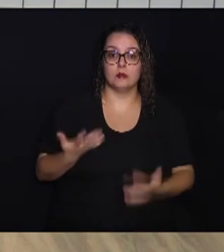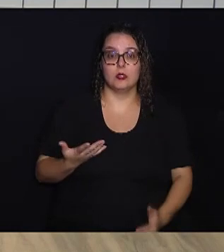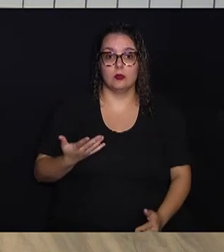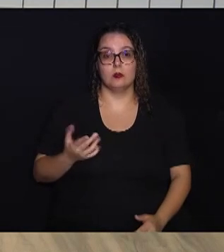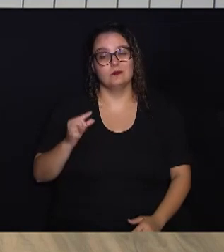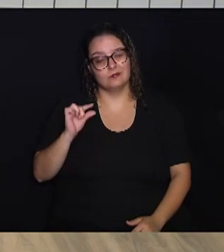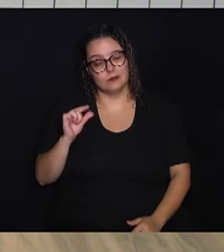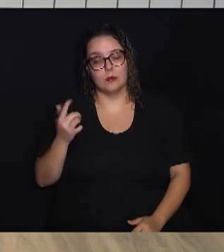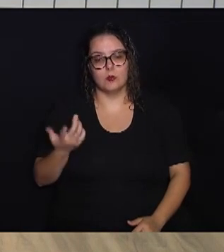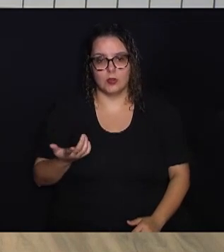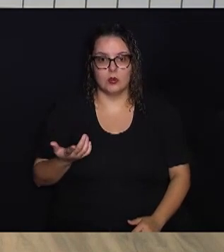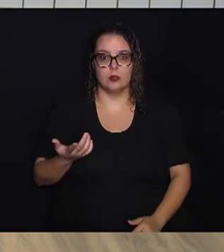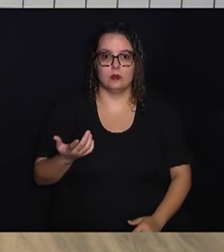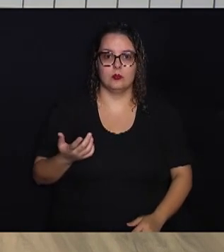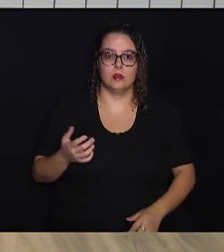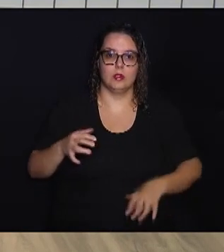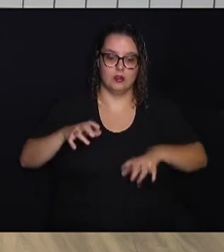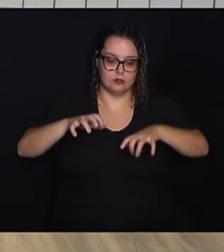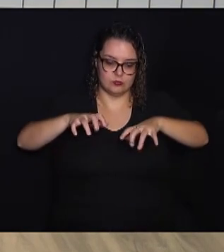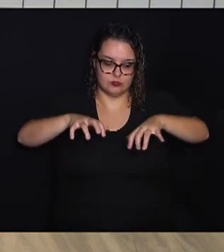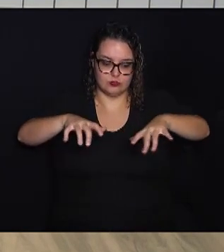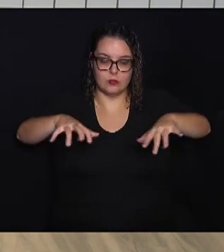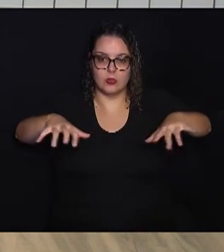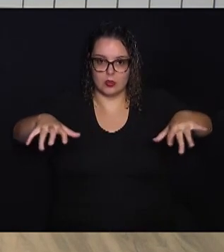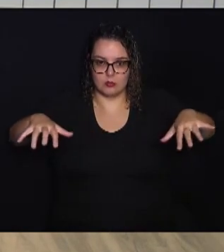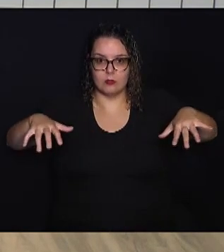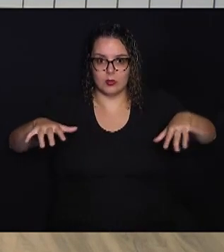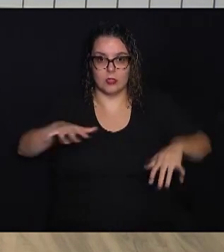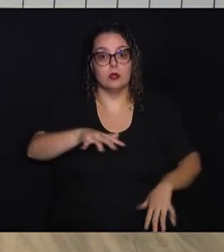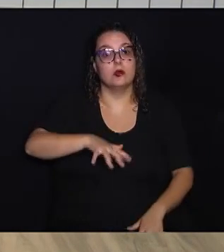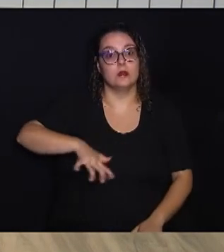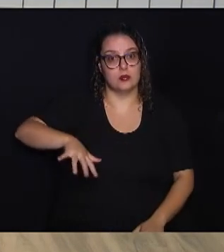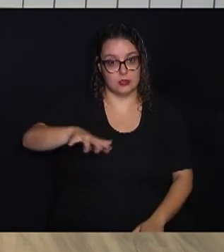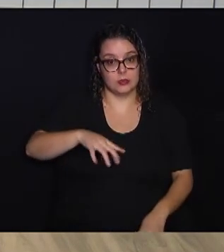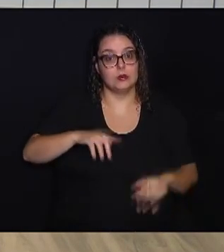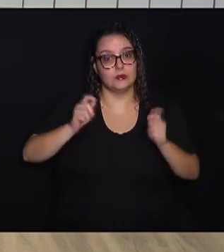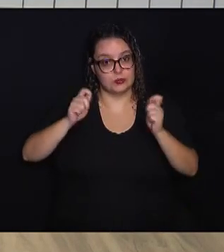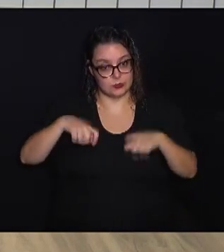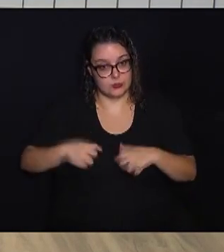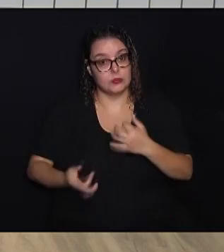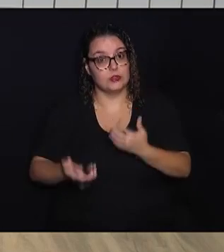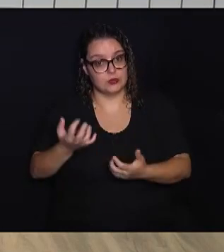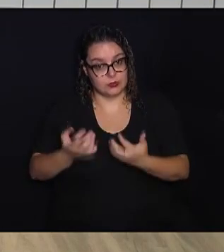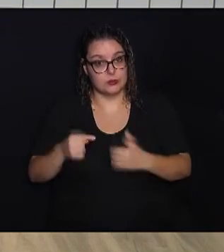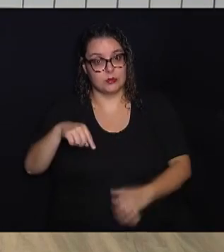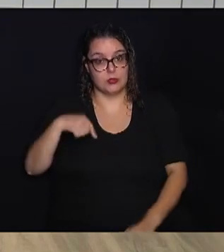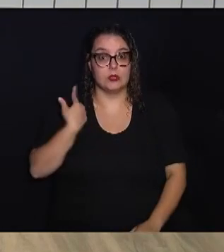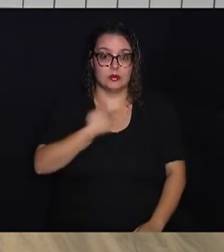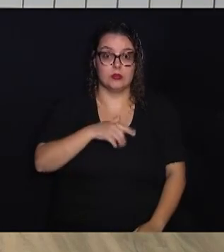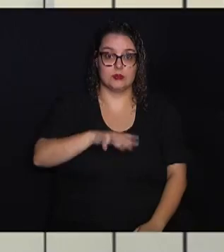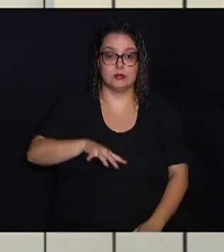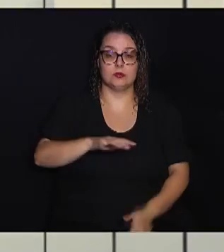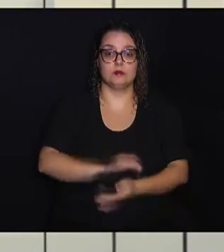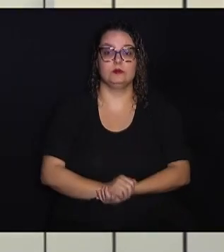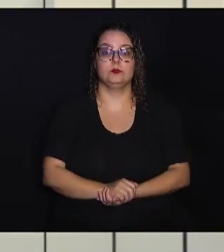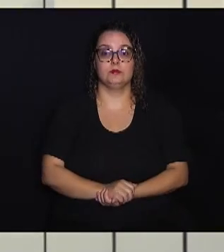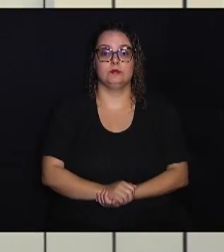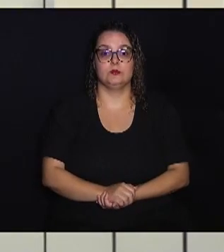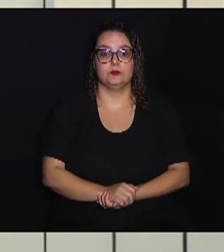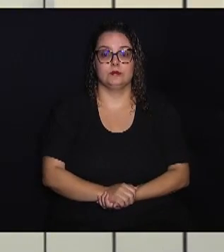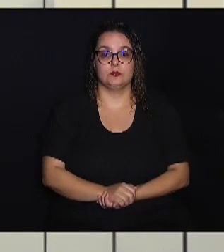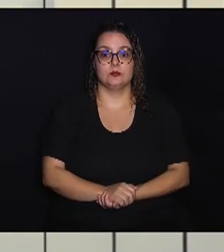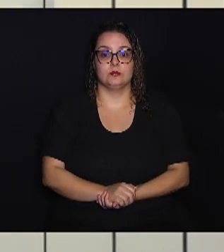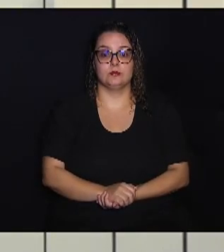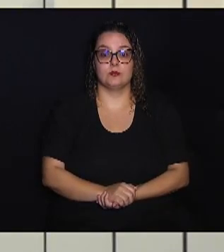seja pouco, molhar aí principalmente as áreas que têm possibilidade de incêndios aqui em nossa região.